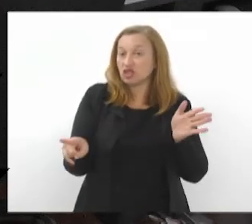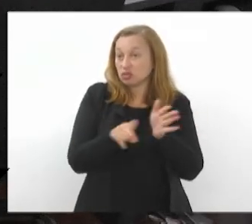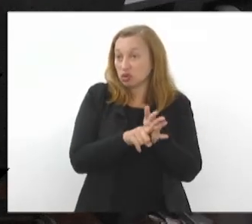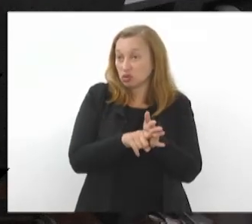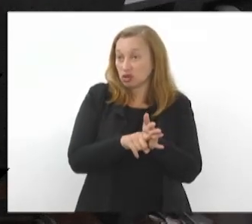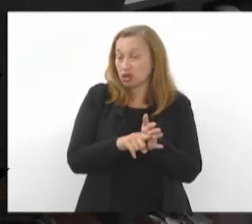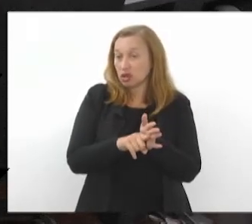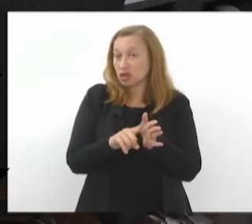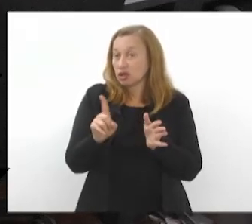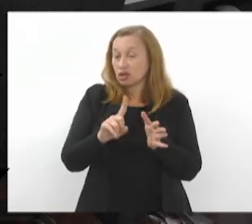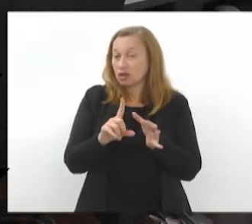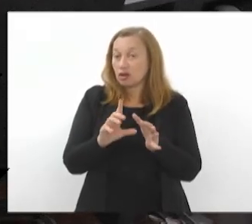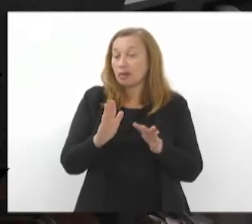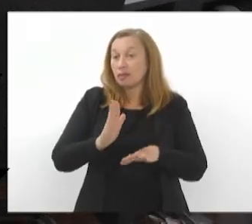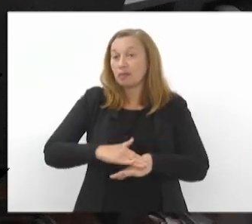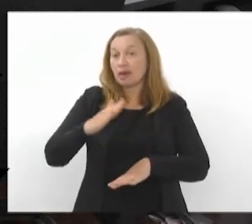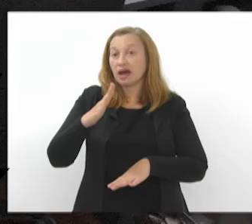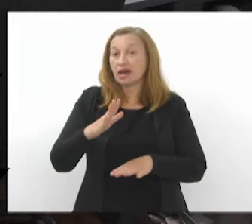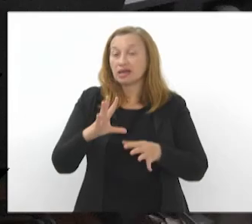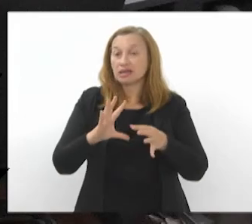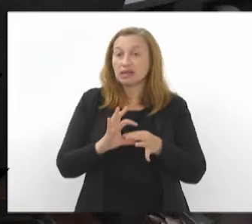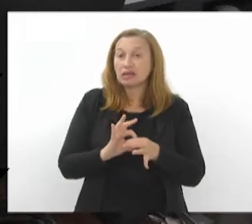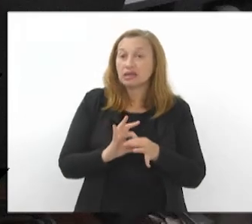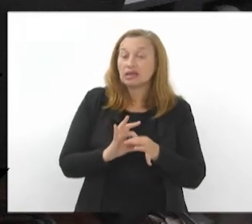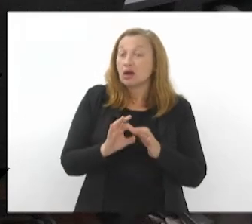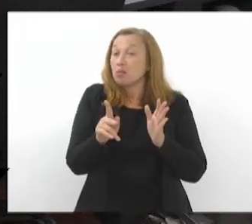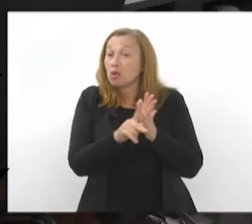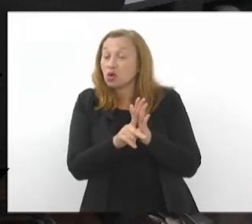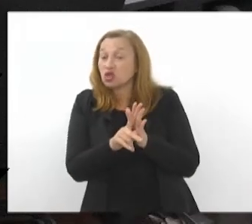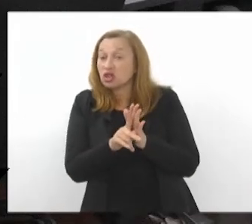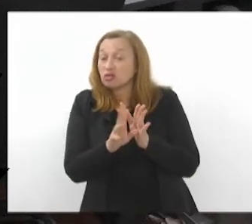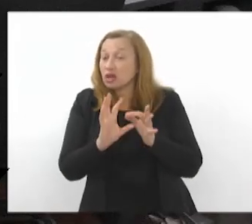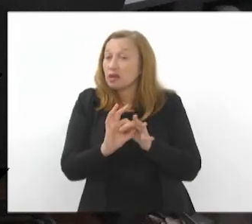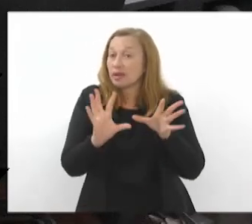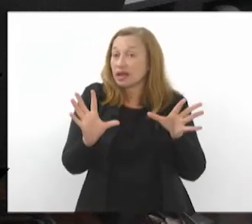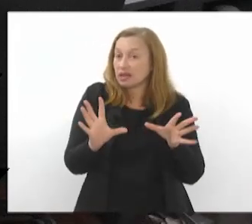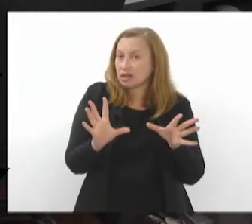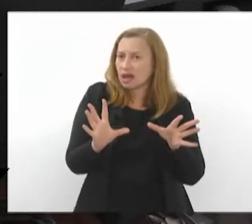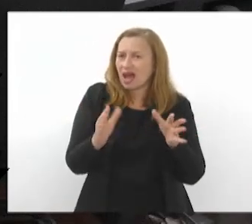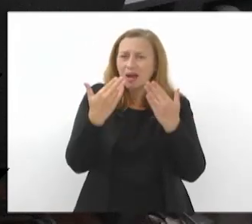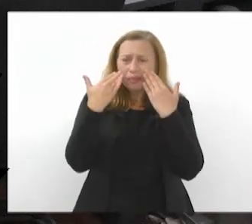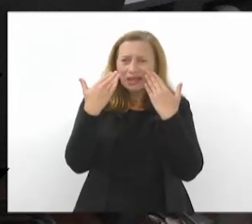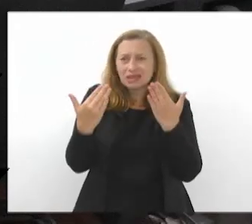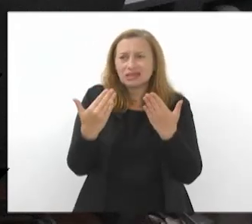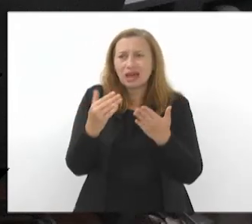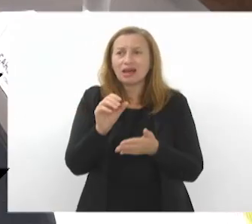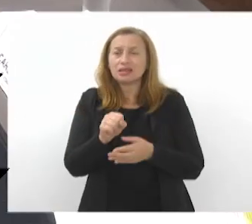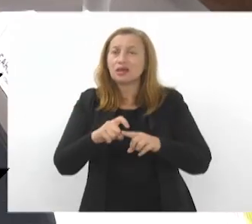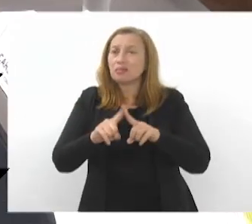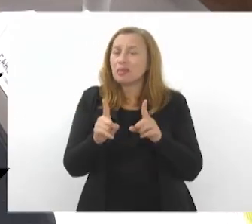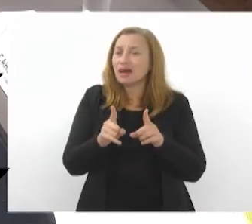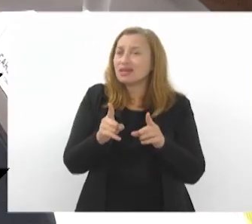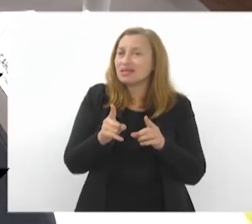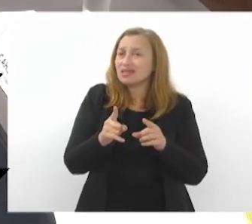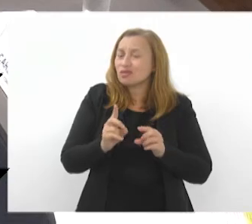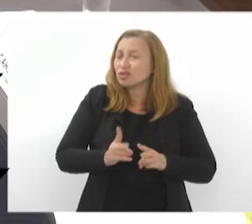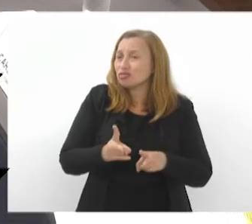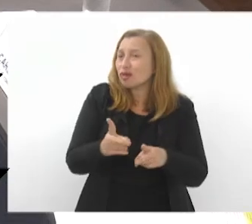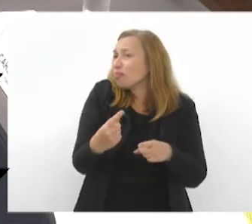cabe mais projeto autorizativo, né? Caber apresentar, cabe, mas não cabe tramitar,